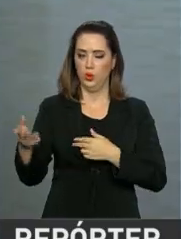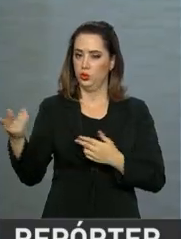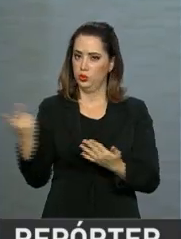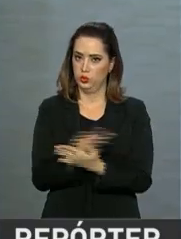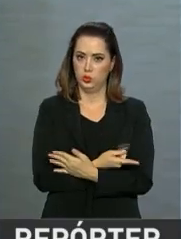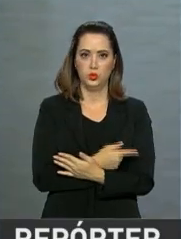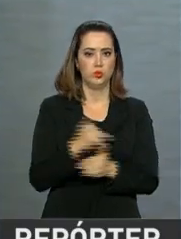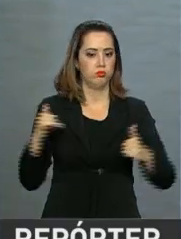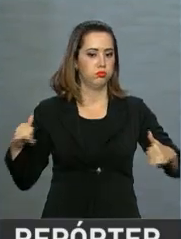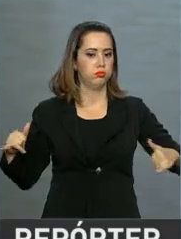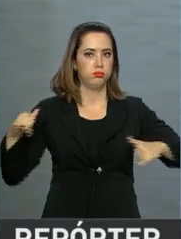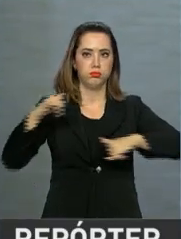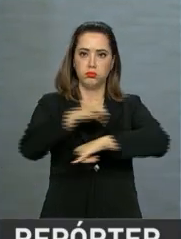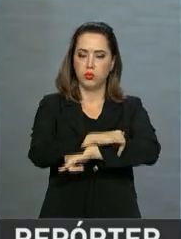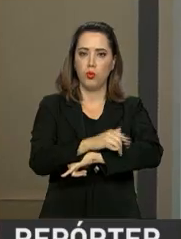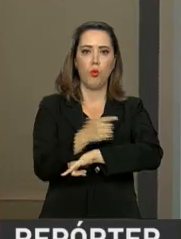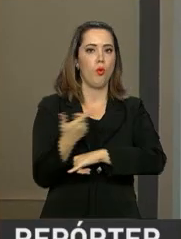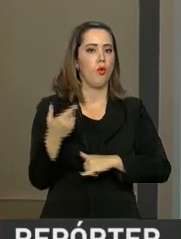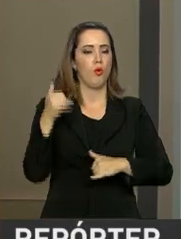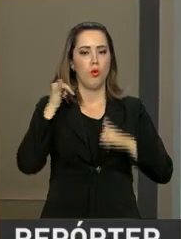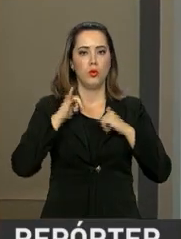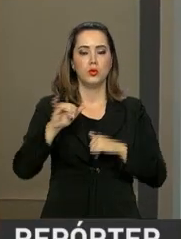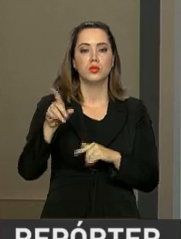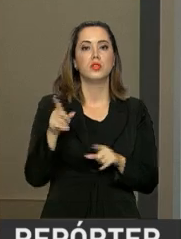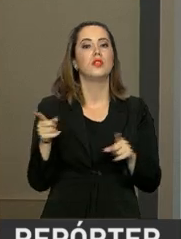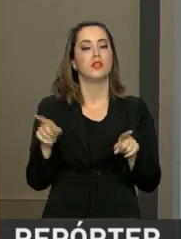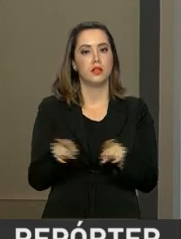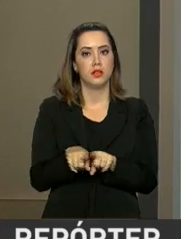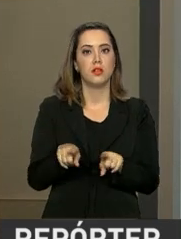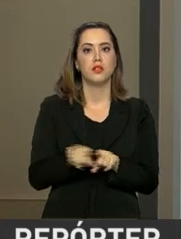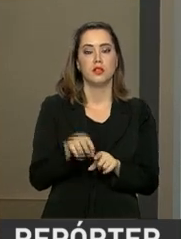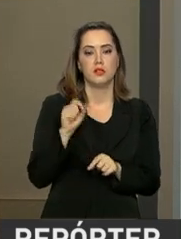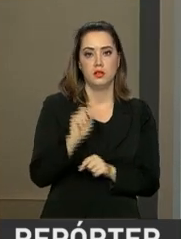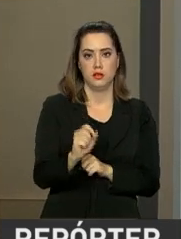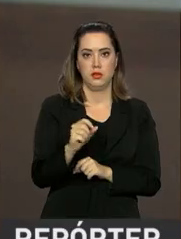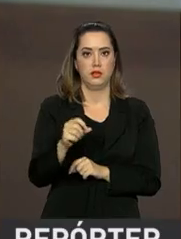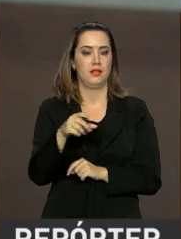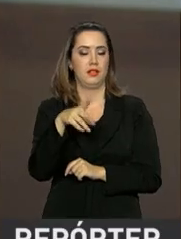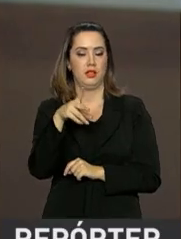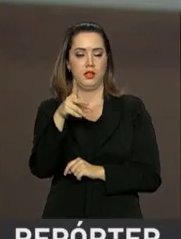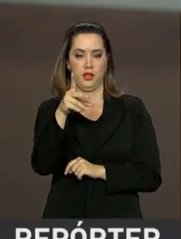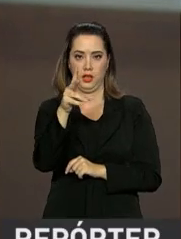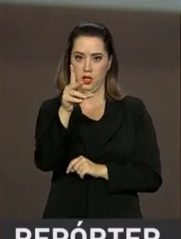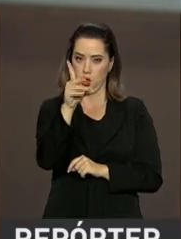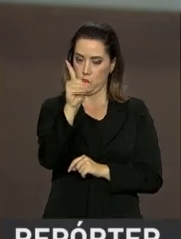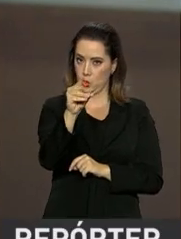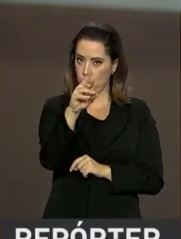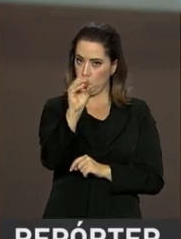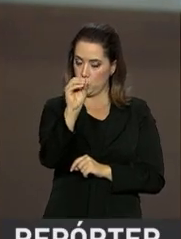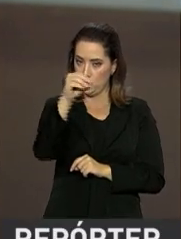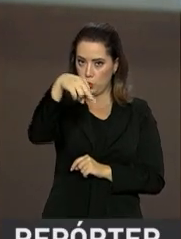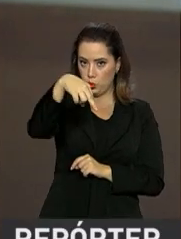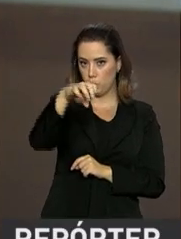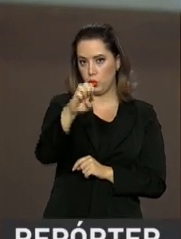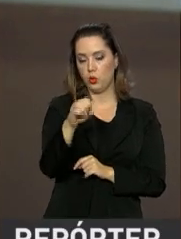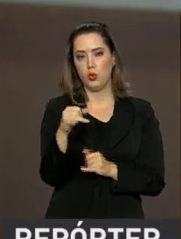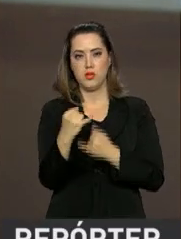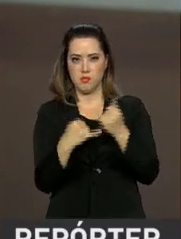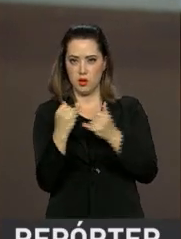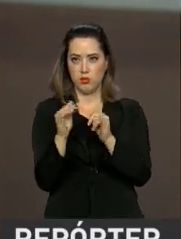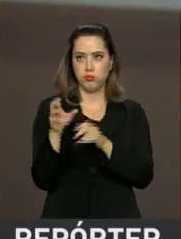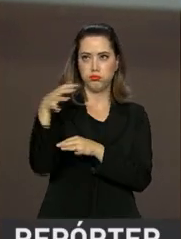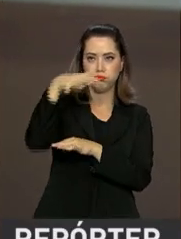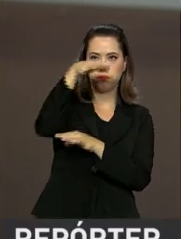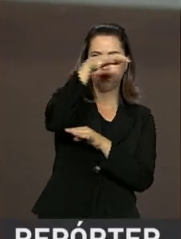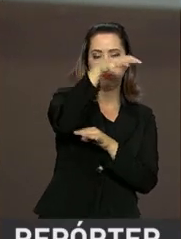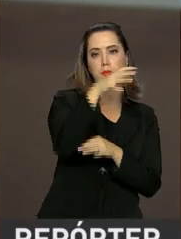voos turísticos, de lazer, comerciais, até atividades de drones, por exemplo. É o que explica o Major Brigadeiro Jordão.